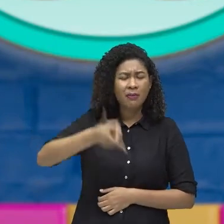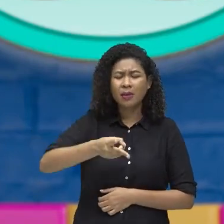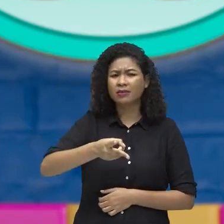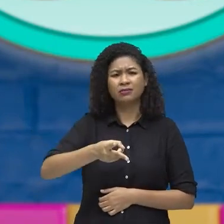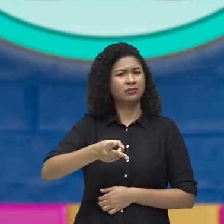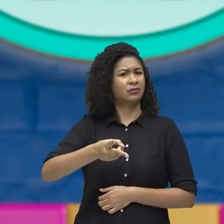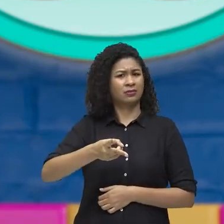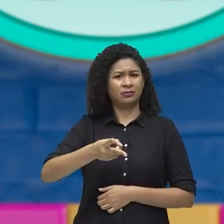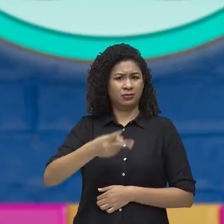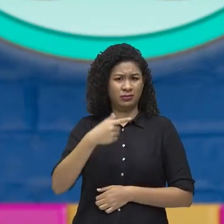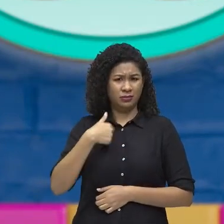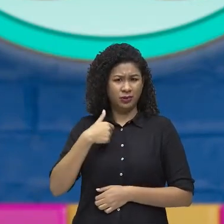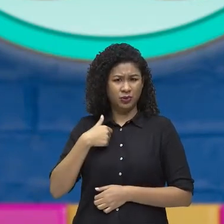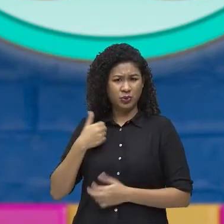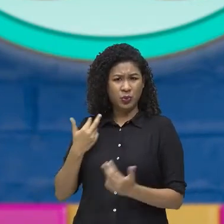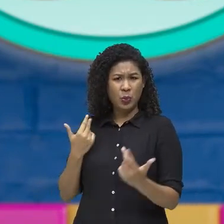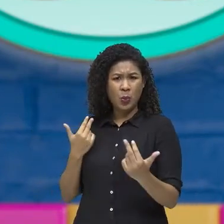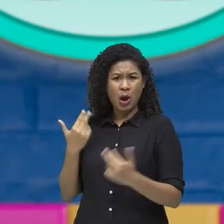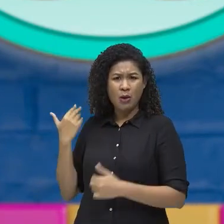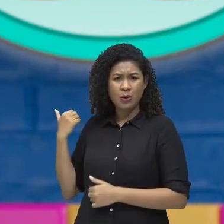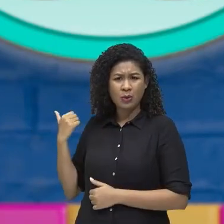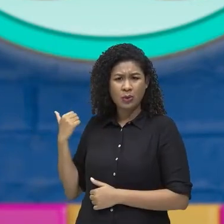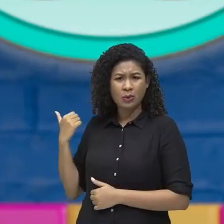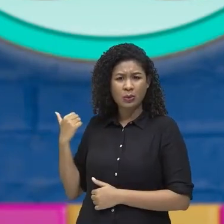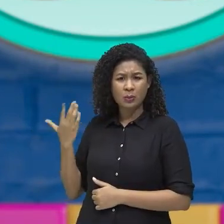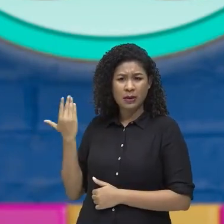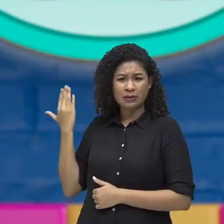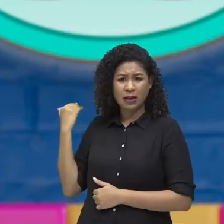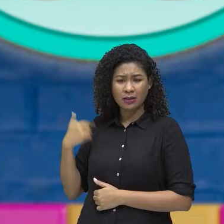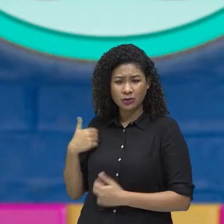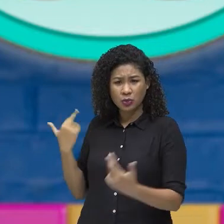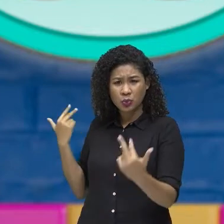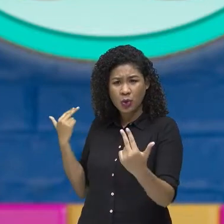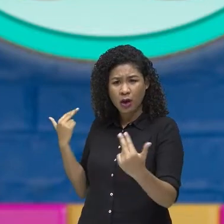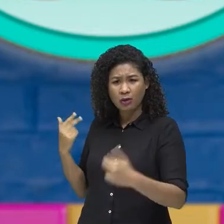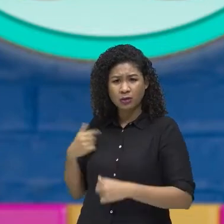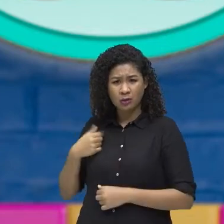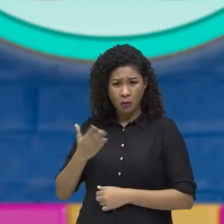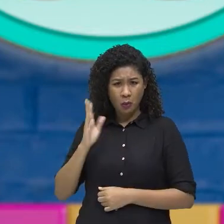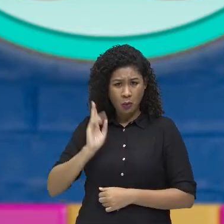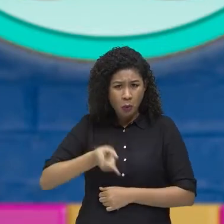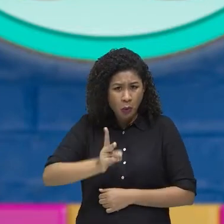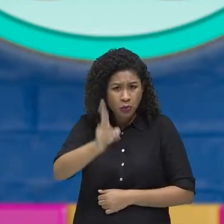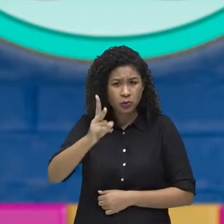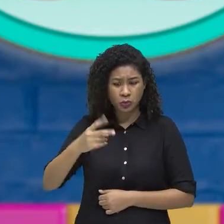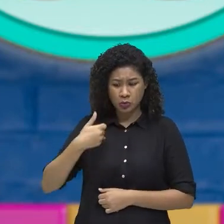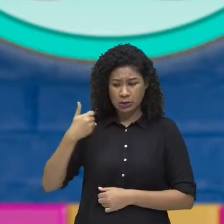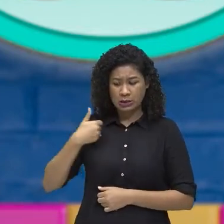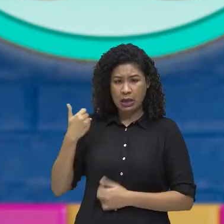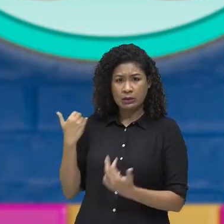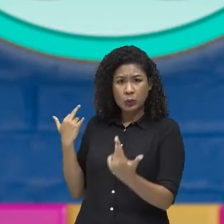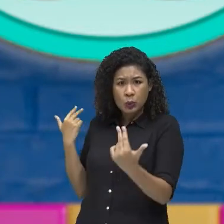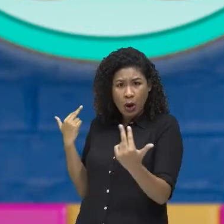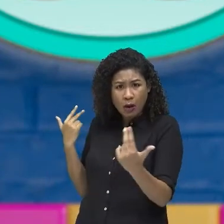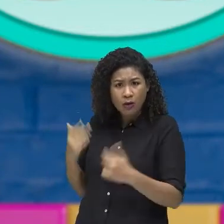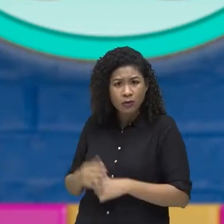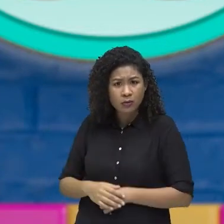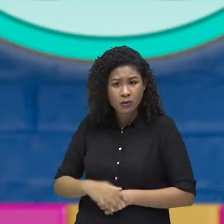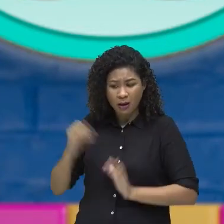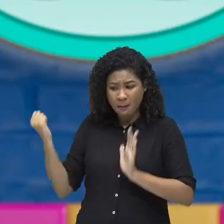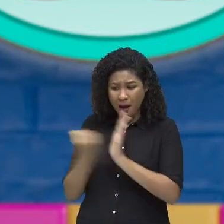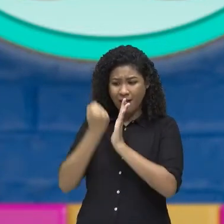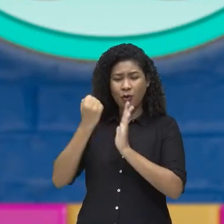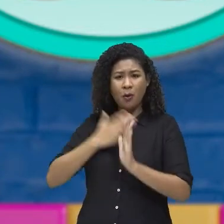de 13 anos de idade. Eu não estou mais lá. Então, Tudo bem que isso marcou a minha história, mas viver